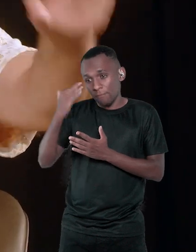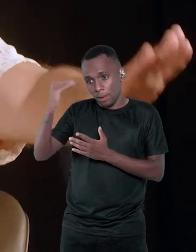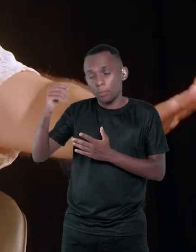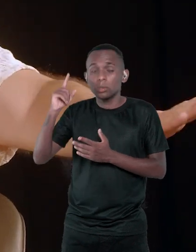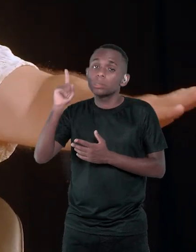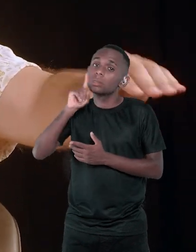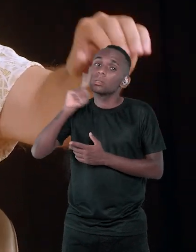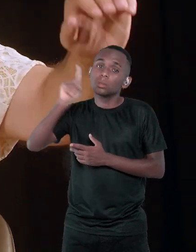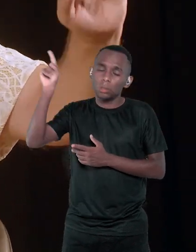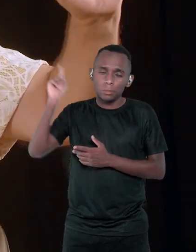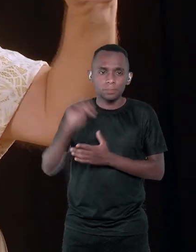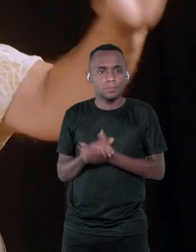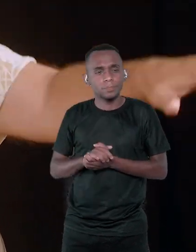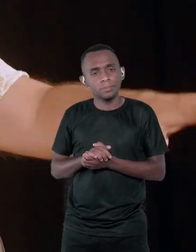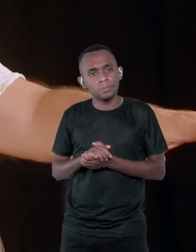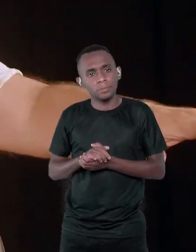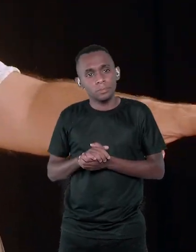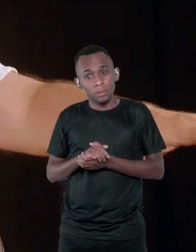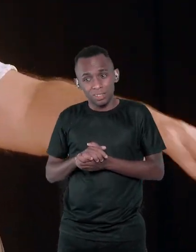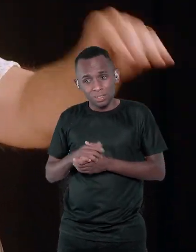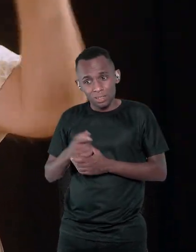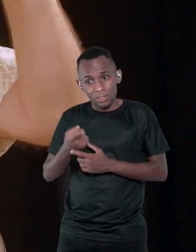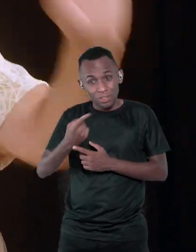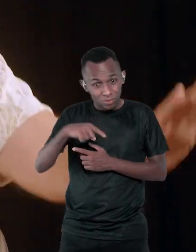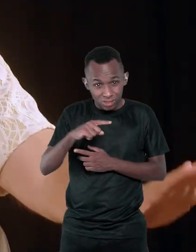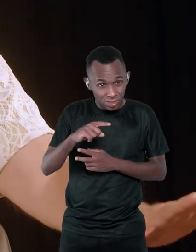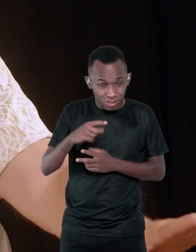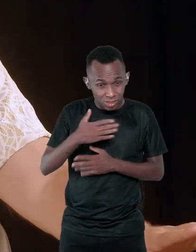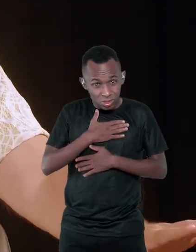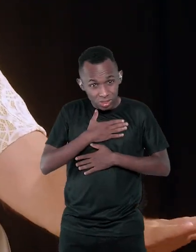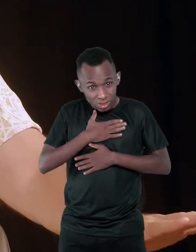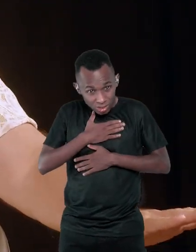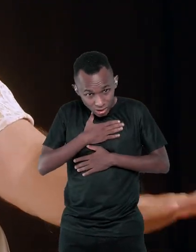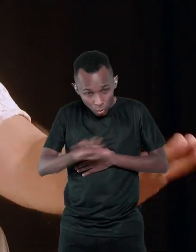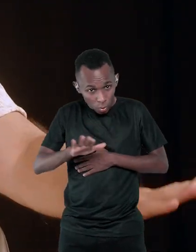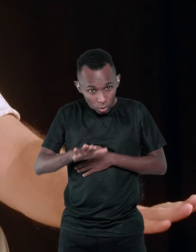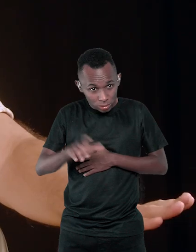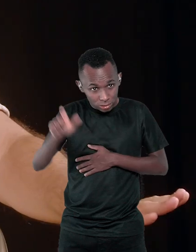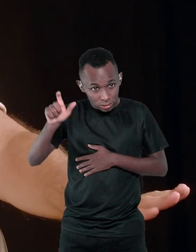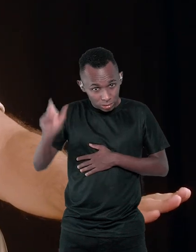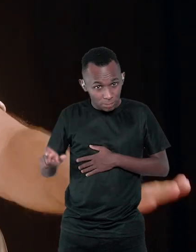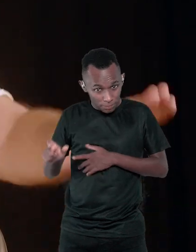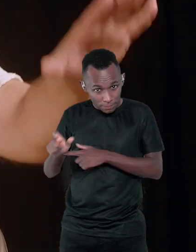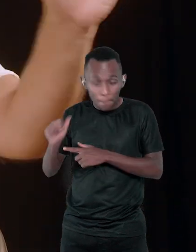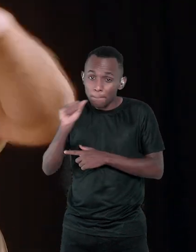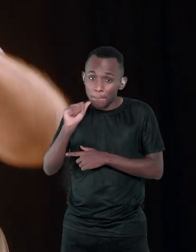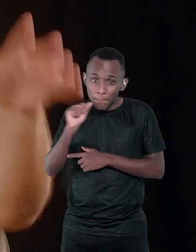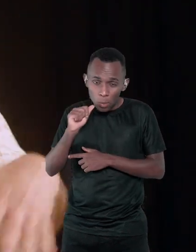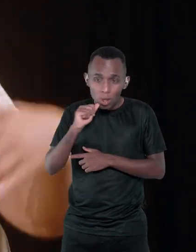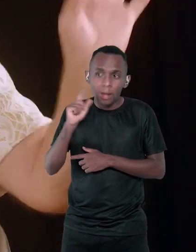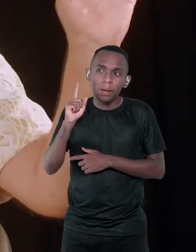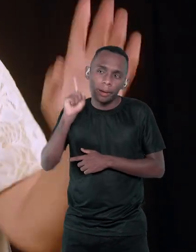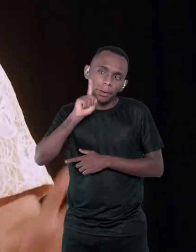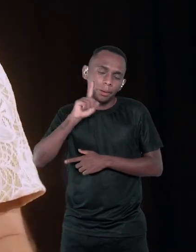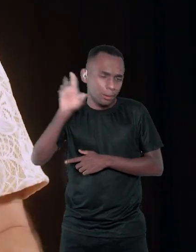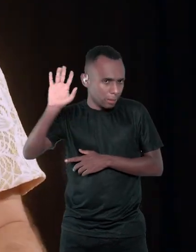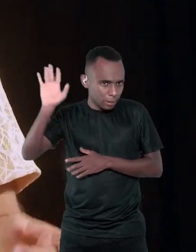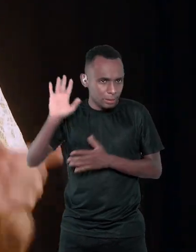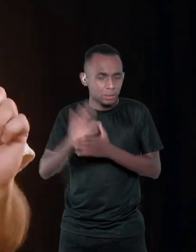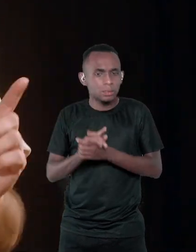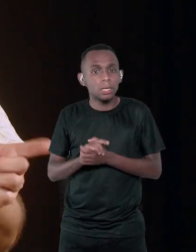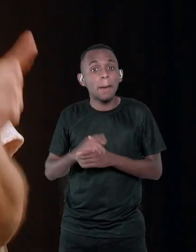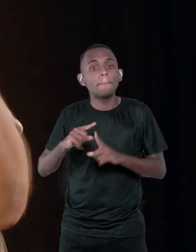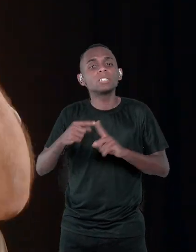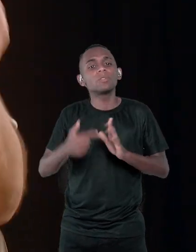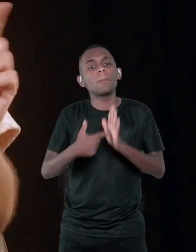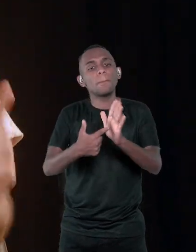Christie, tinha uma matéria no New York Times dizendo assim, tá bom, você não gosta de Agatha Christie, eu vou dar 10 motivos para você gostar dela. Tá? E aí tinha vários motivos, não vou discorrer sobre